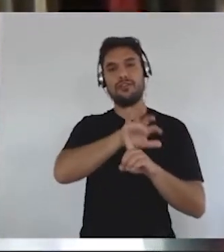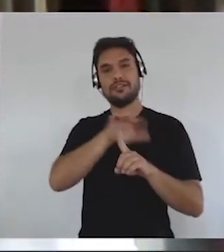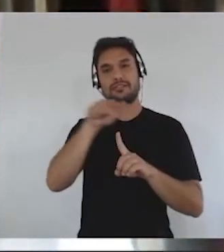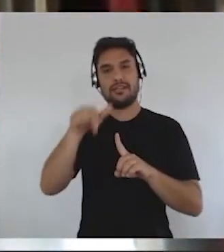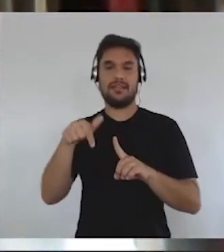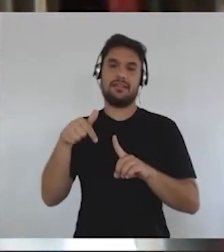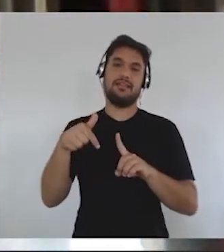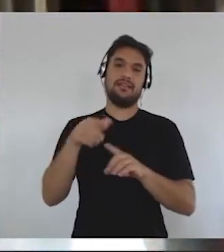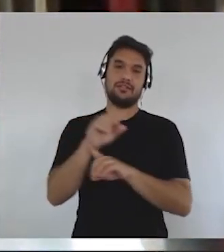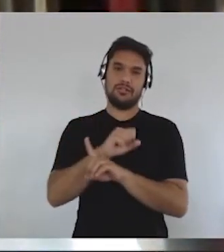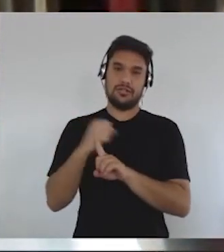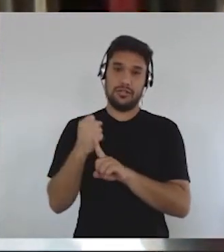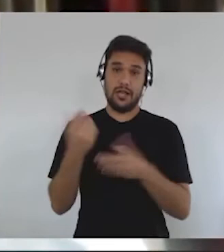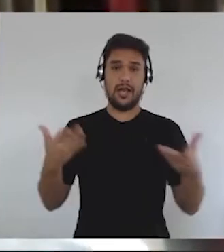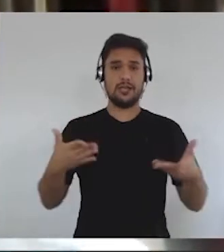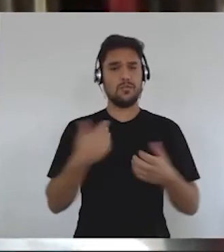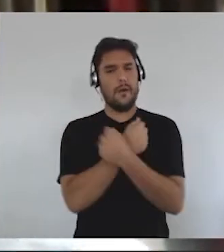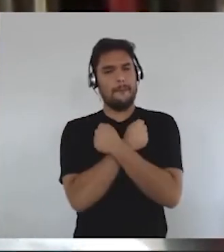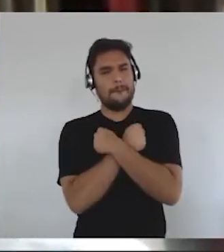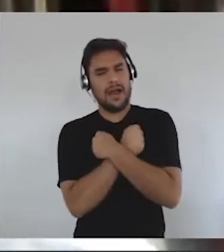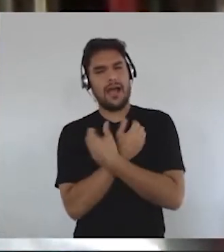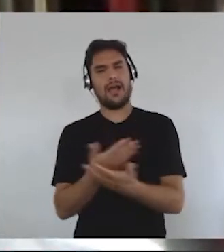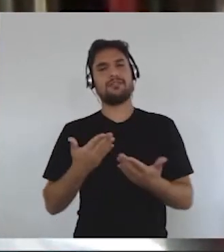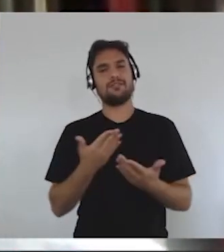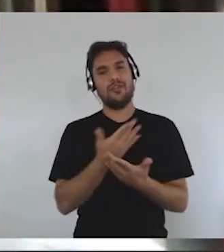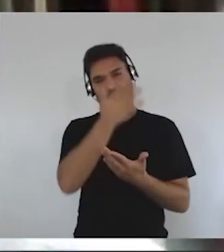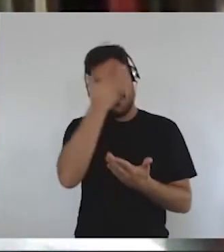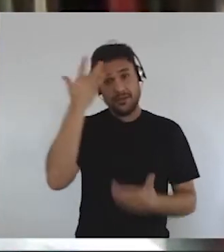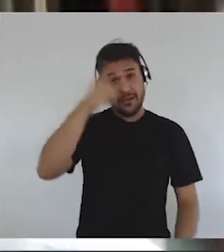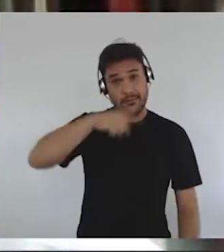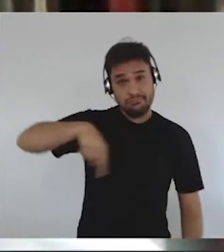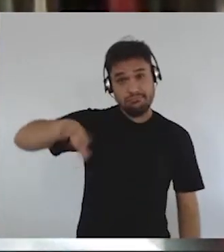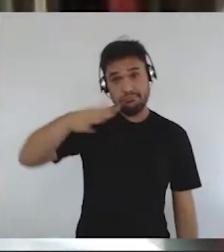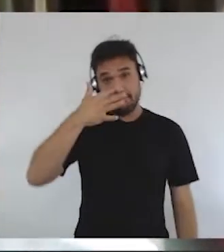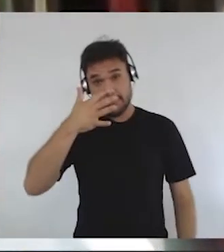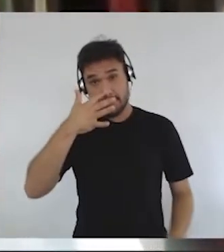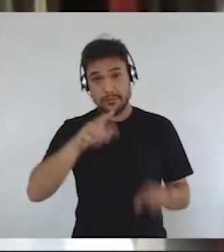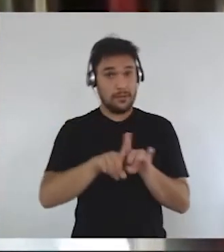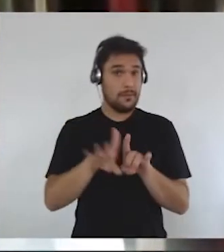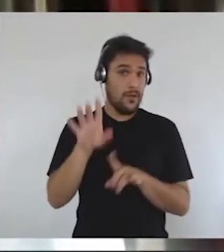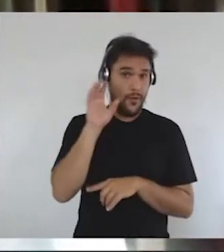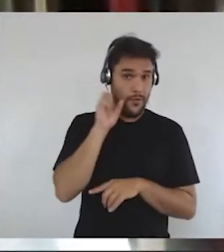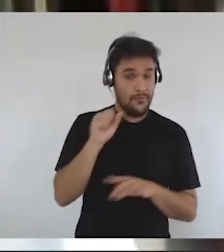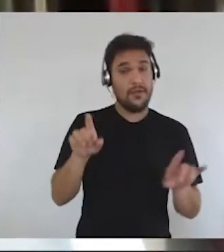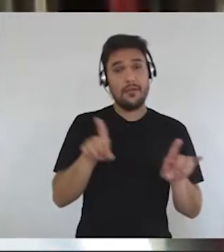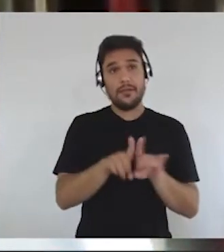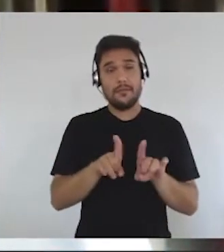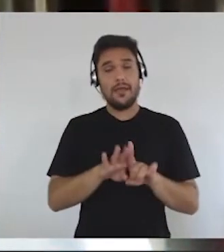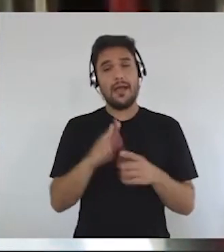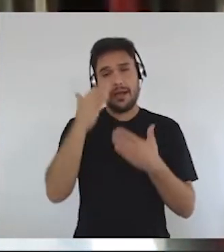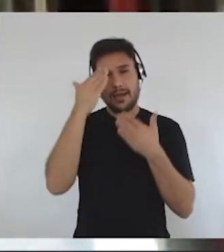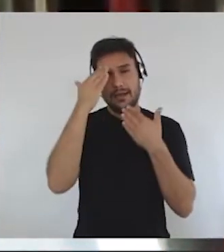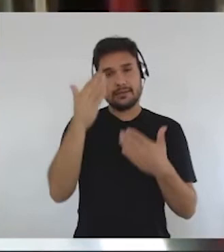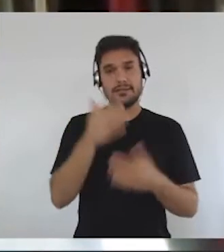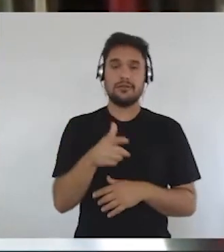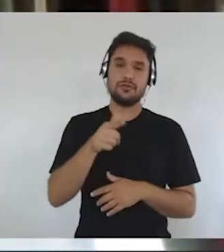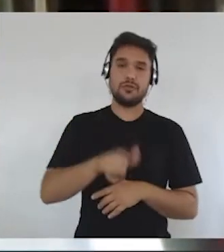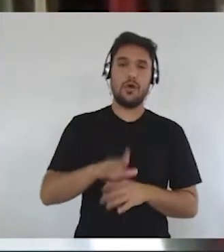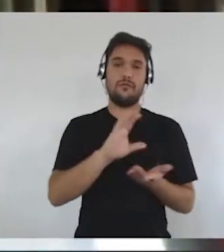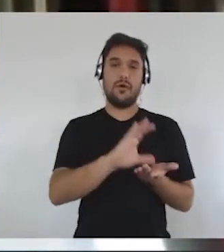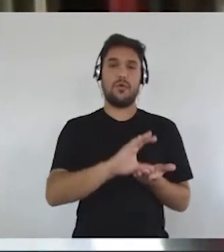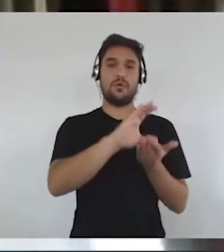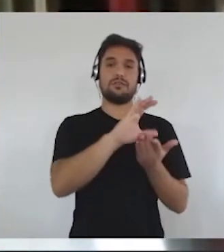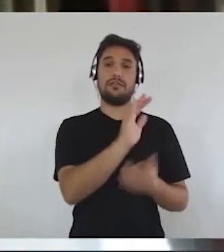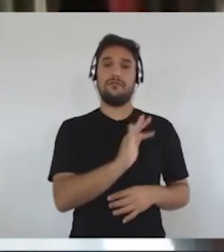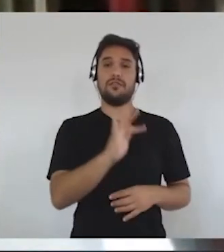meu abraço, a extensão do meu abraço a todos aqueles que nos assistem e nos ouvem e agradecer novamente ao Conselho